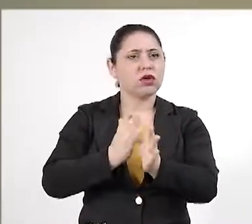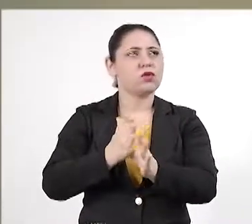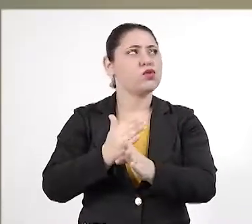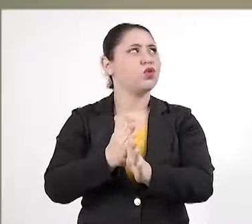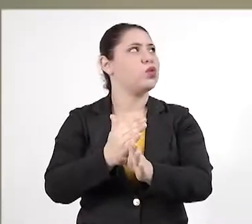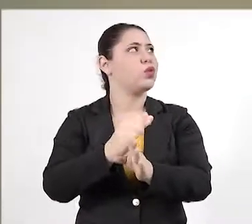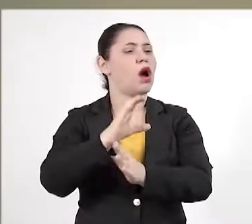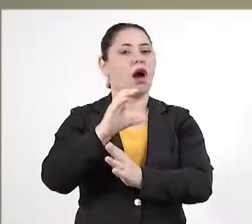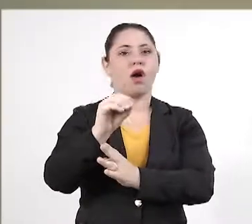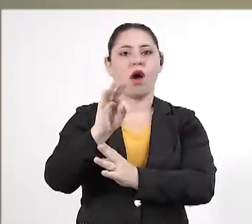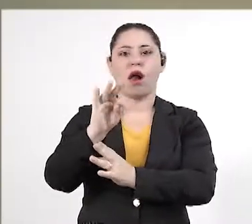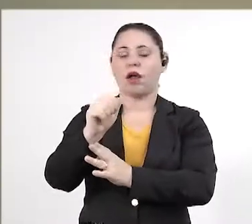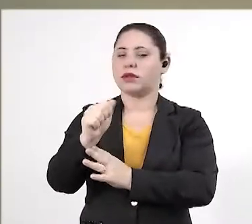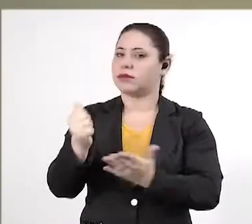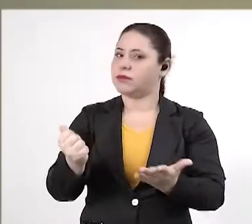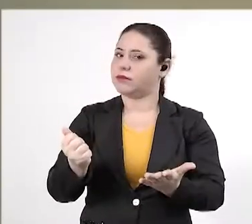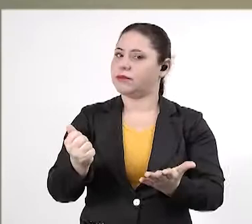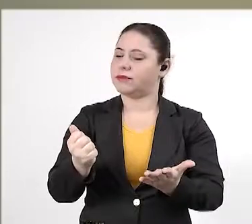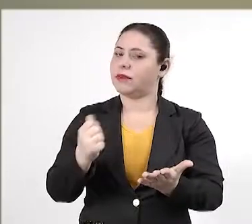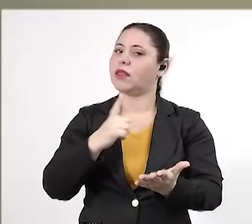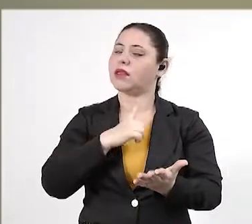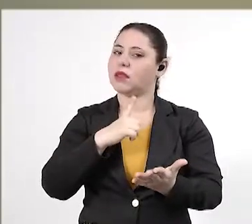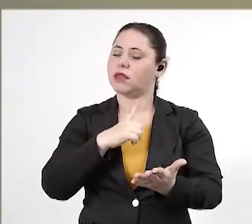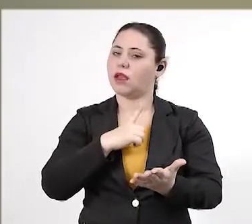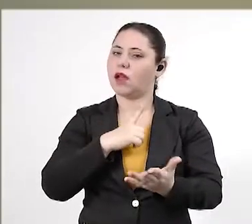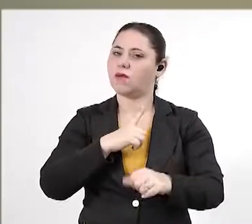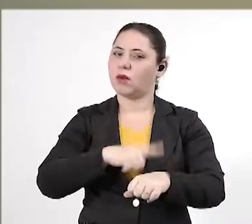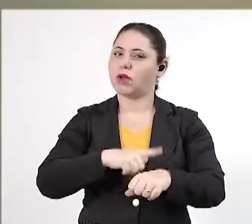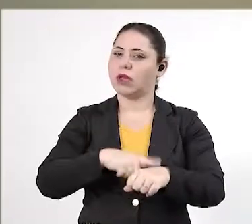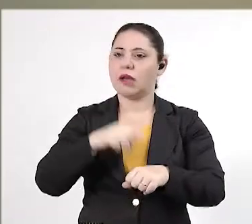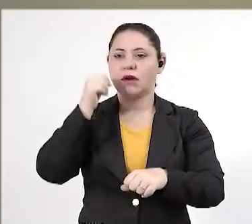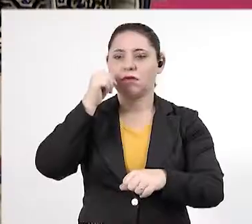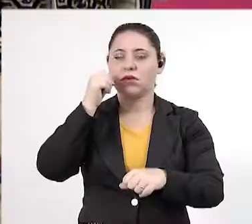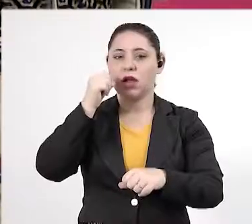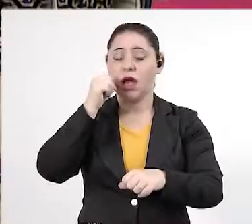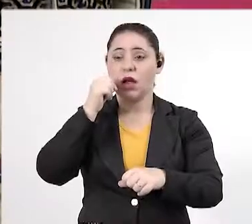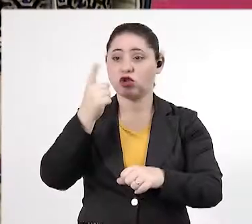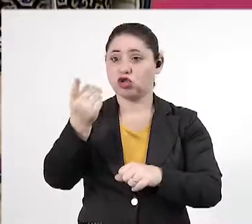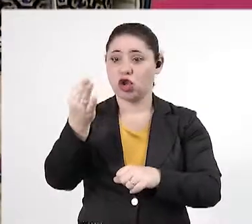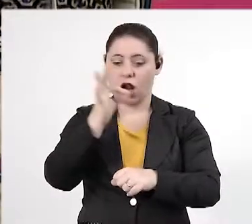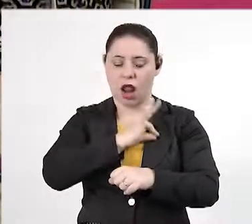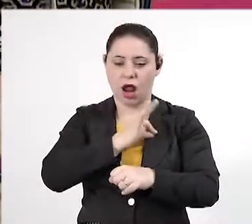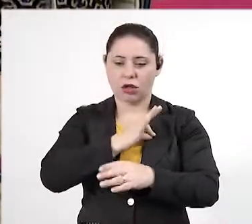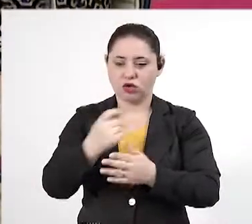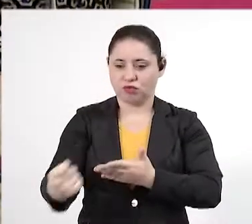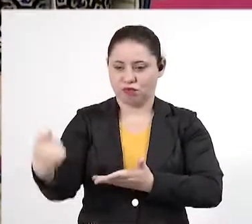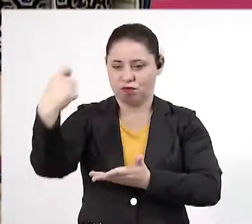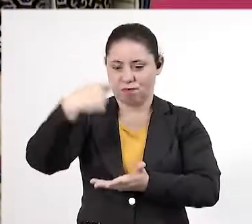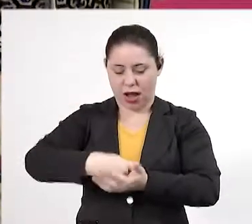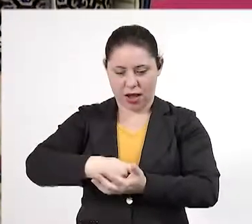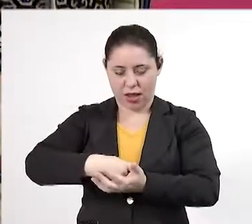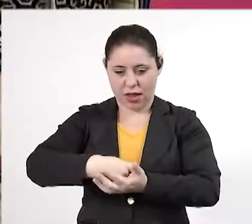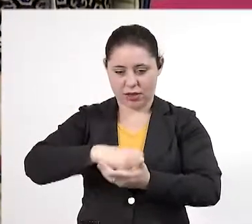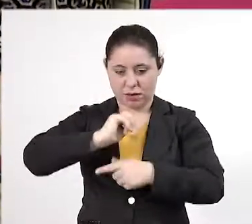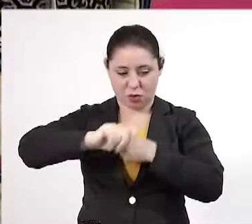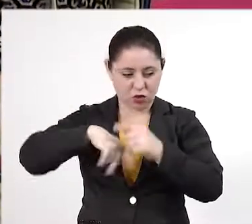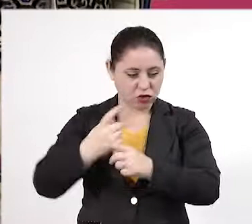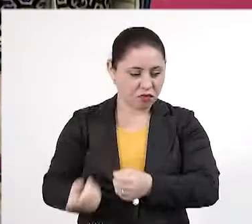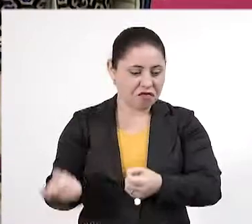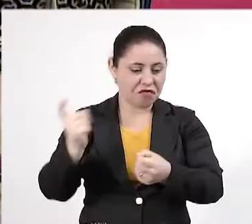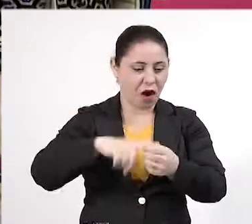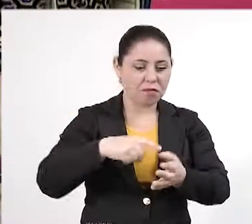a essas cotas. Nós tivemos casos em que as mulheres recebiam o dinheiro e